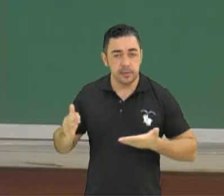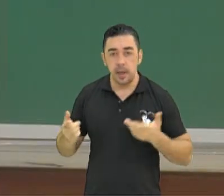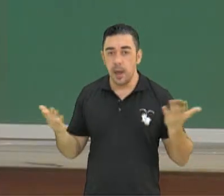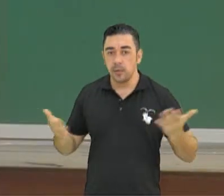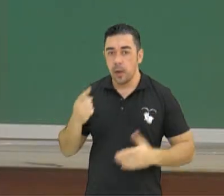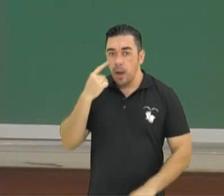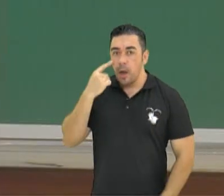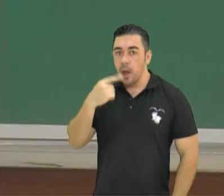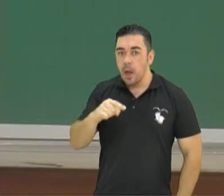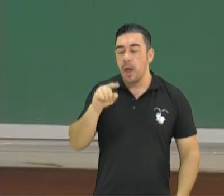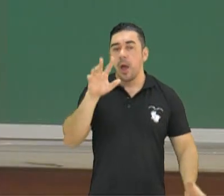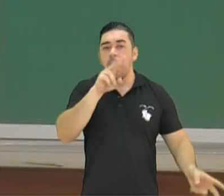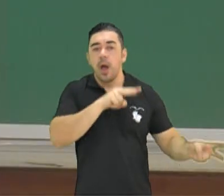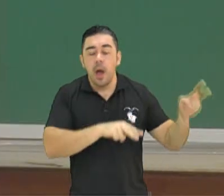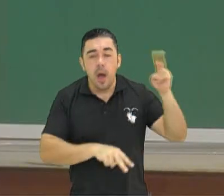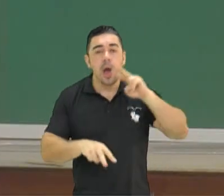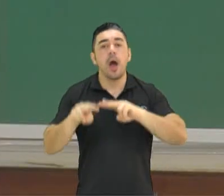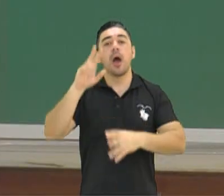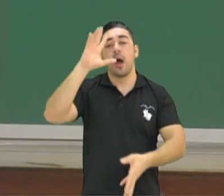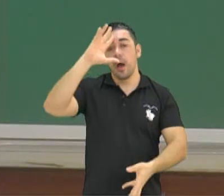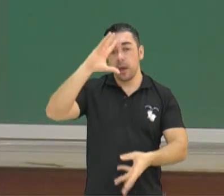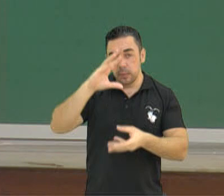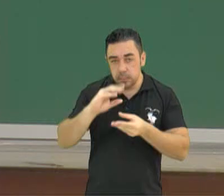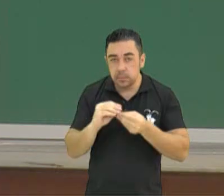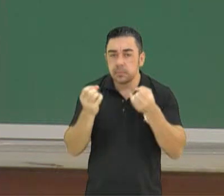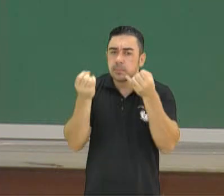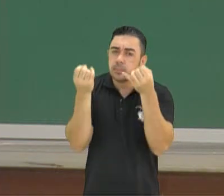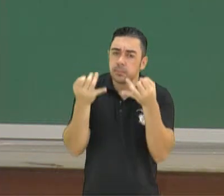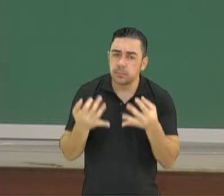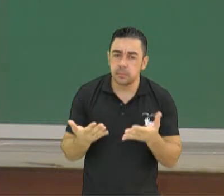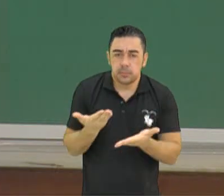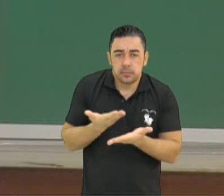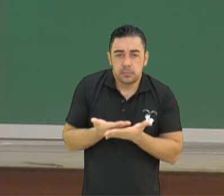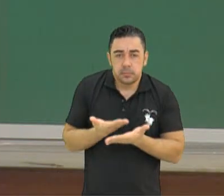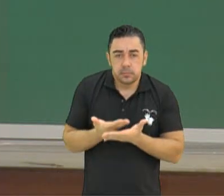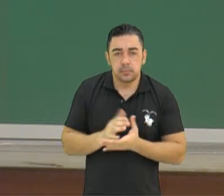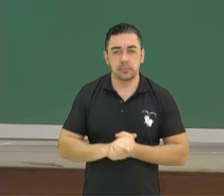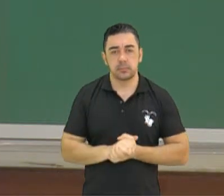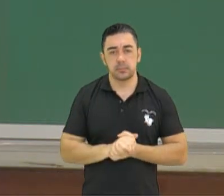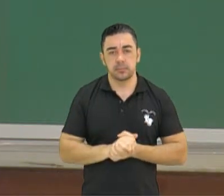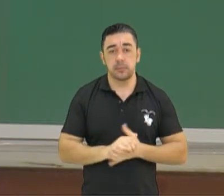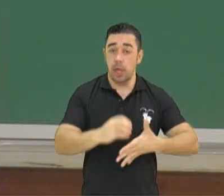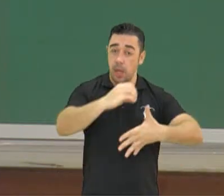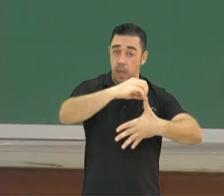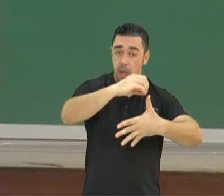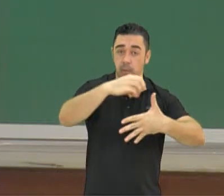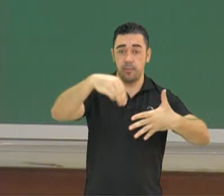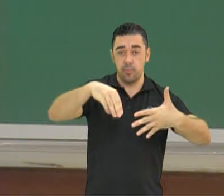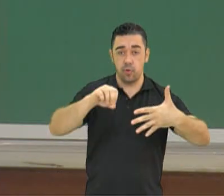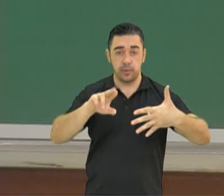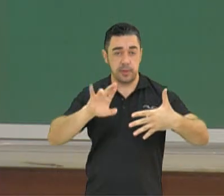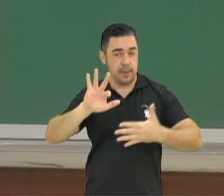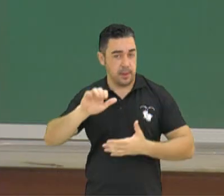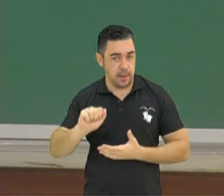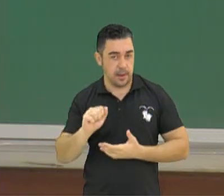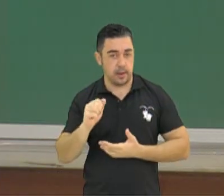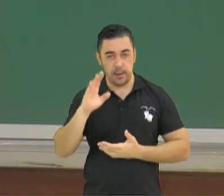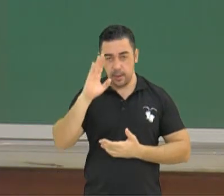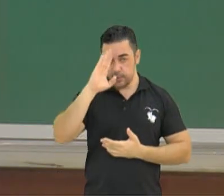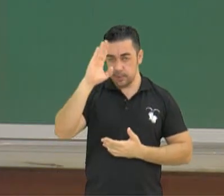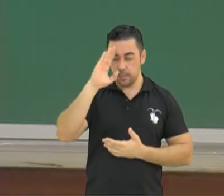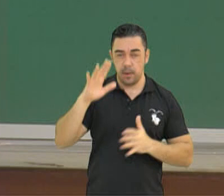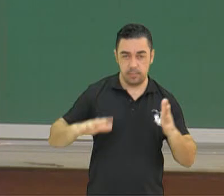você olhando para ele, você consegue entender, né, tudo que foi explicado nessa aula. Ó. O reino Monera, as características que tem as